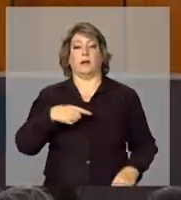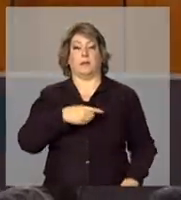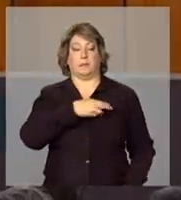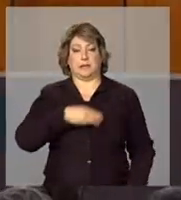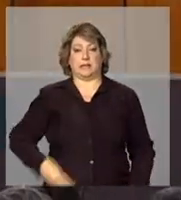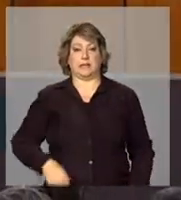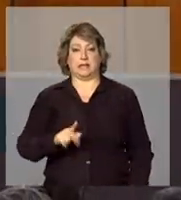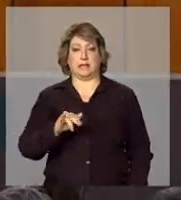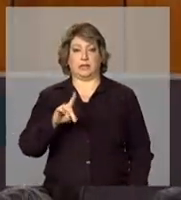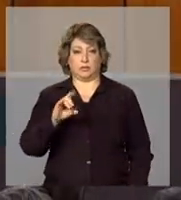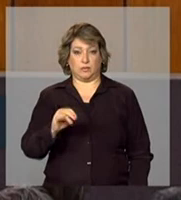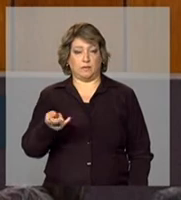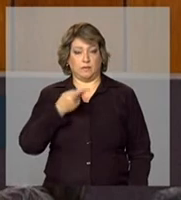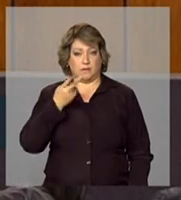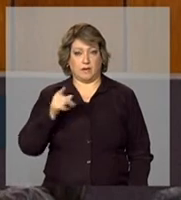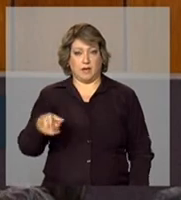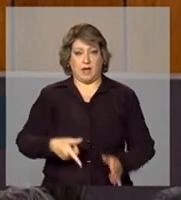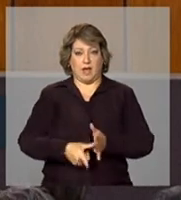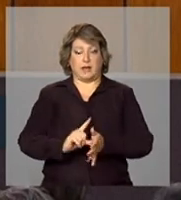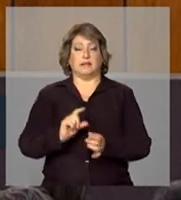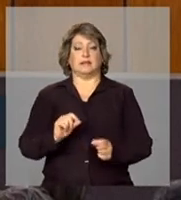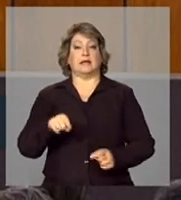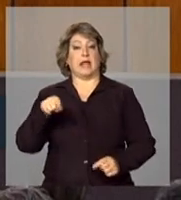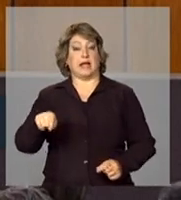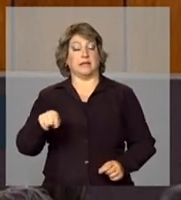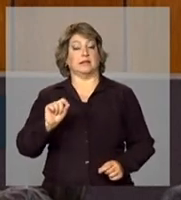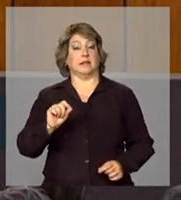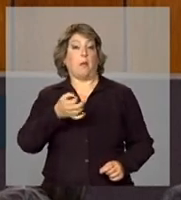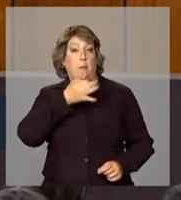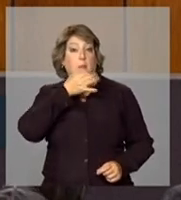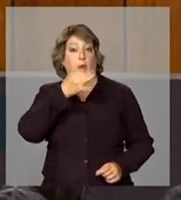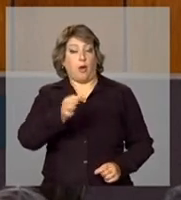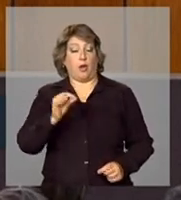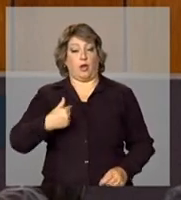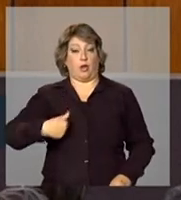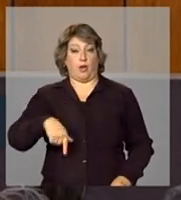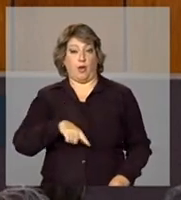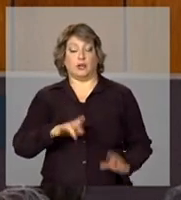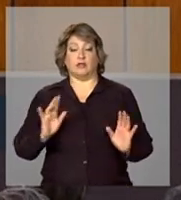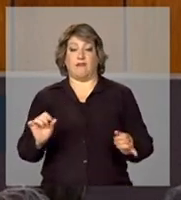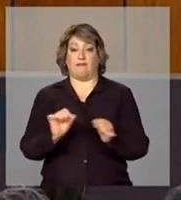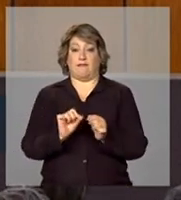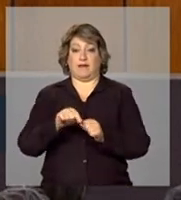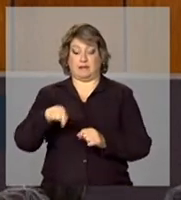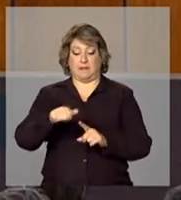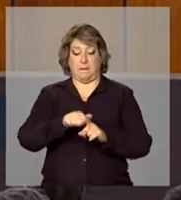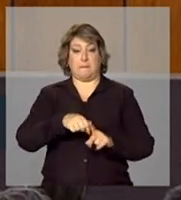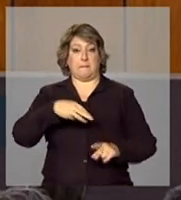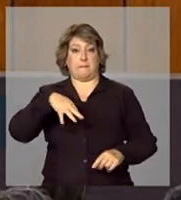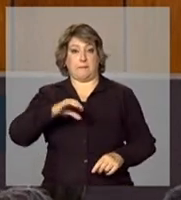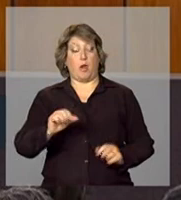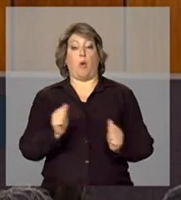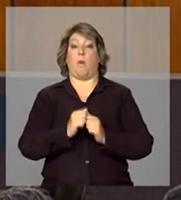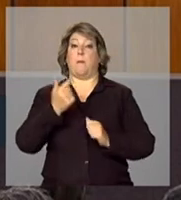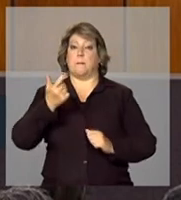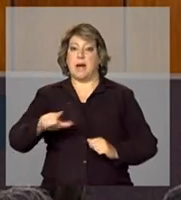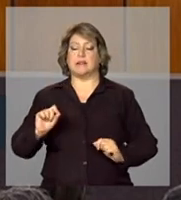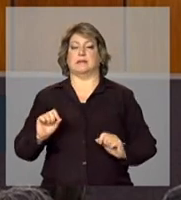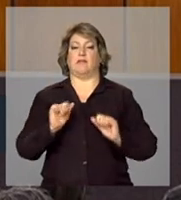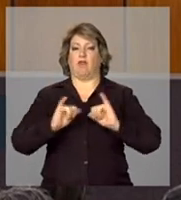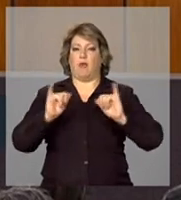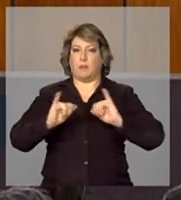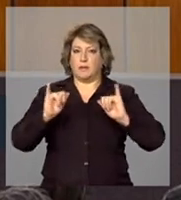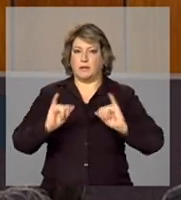ministro Guido é essa proposta é que a gente já faz no mês de maio portanto com mais informações